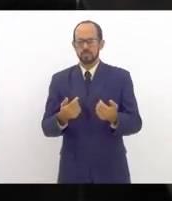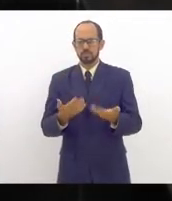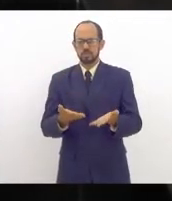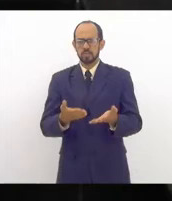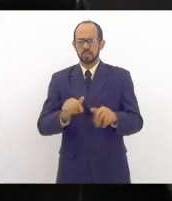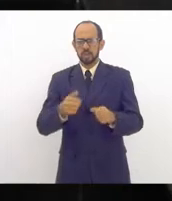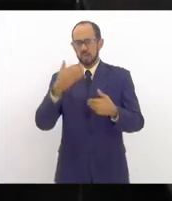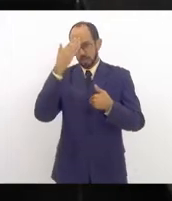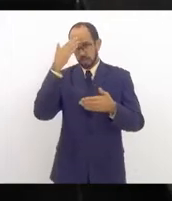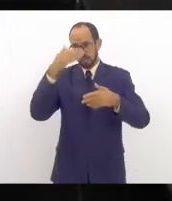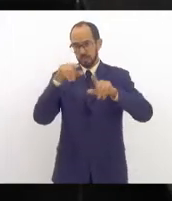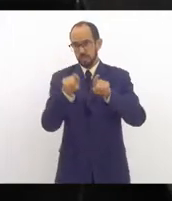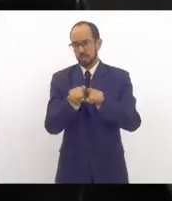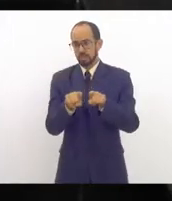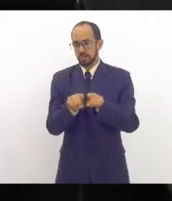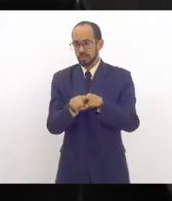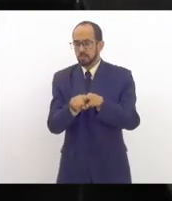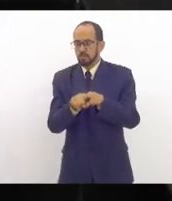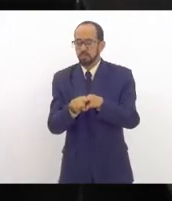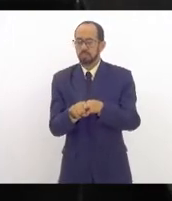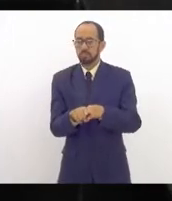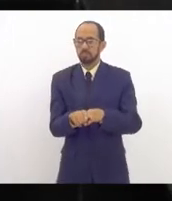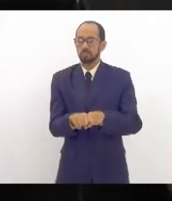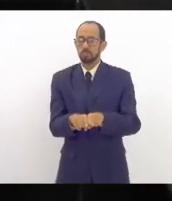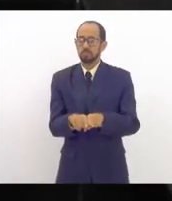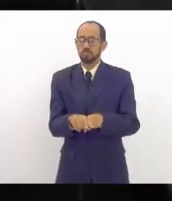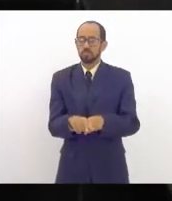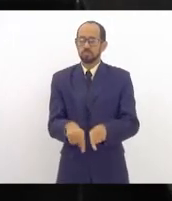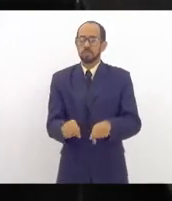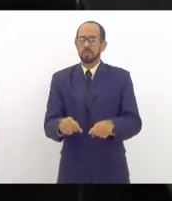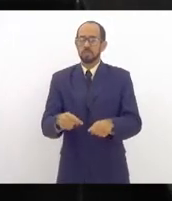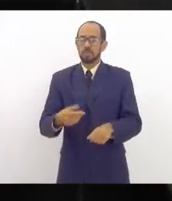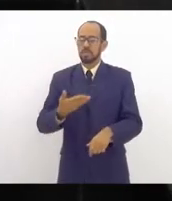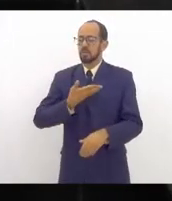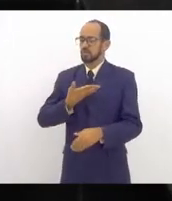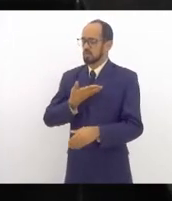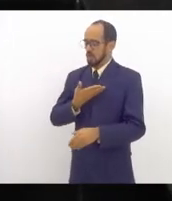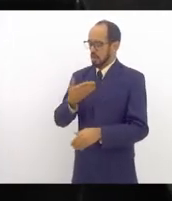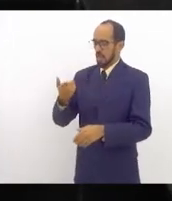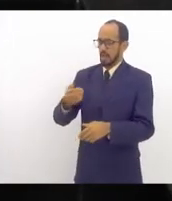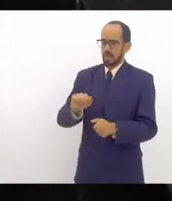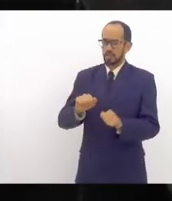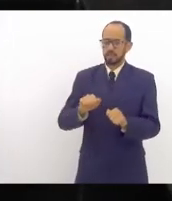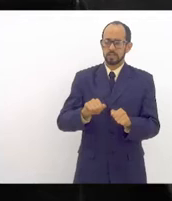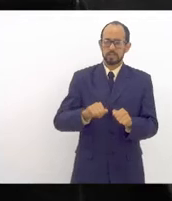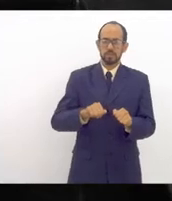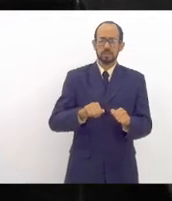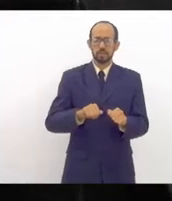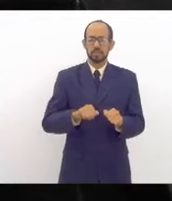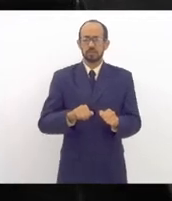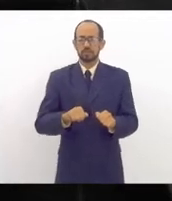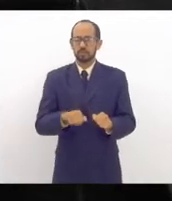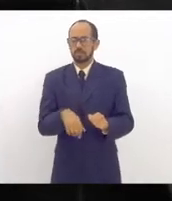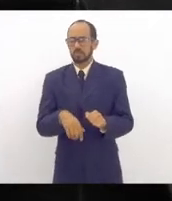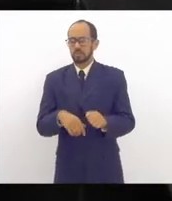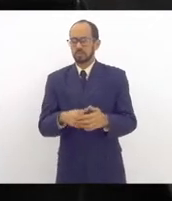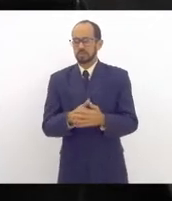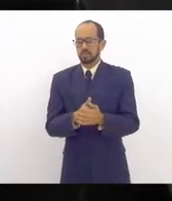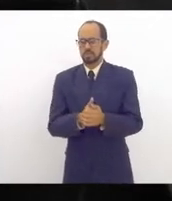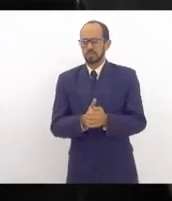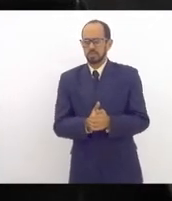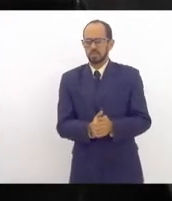agradecendo desde já aos colegas que tiveram essa essa paciência razoabilidade